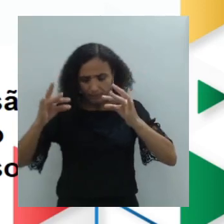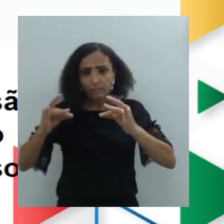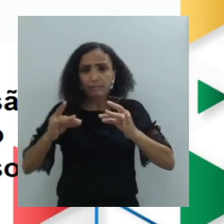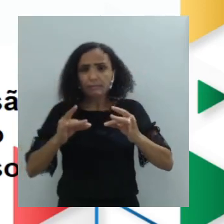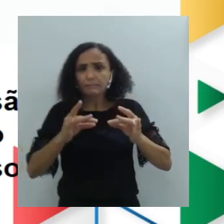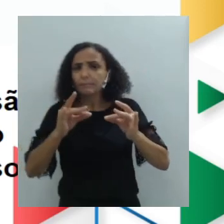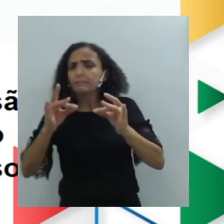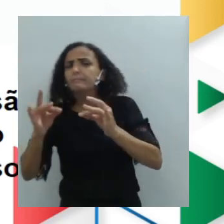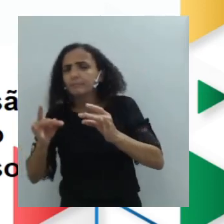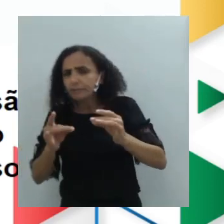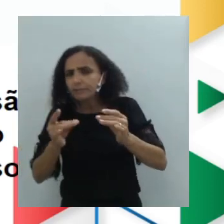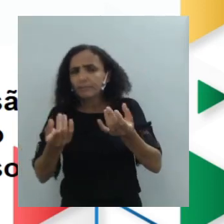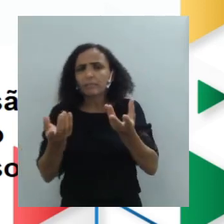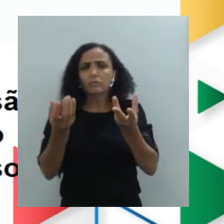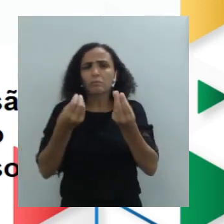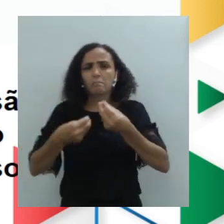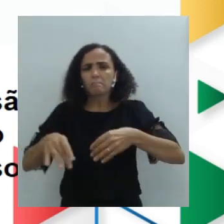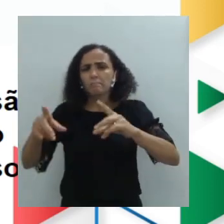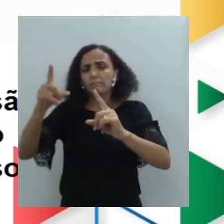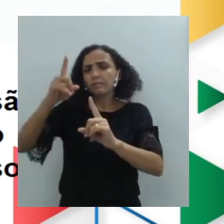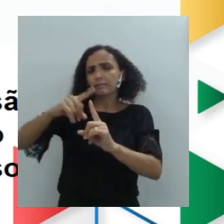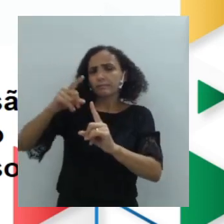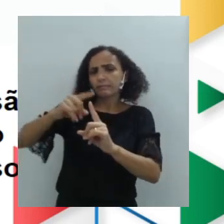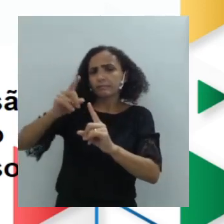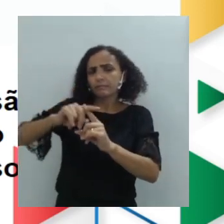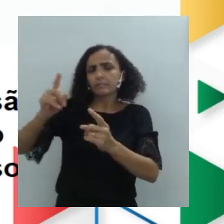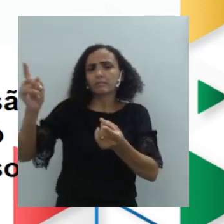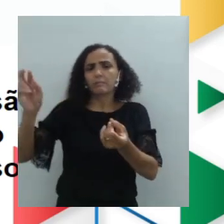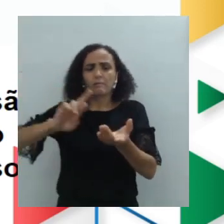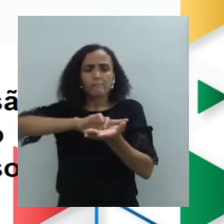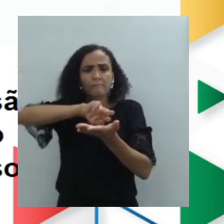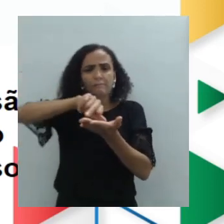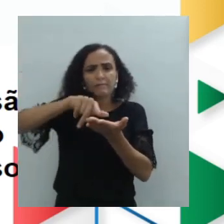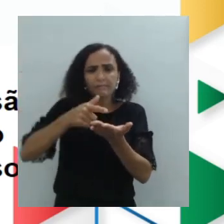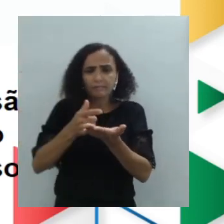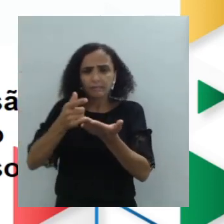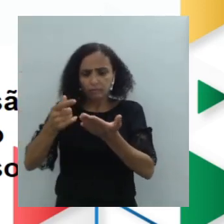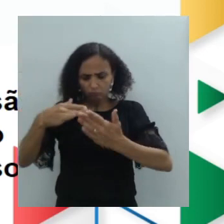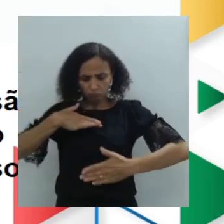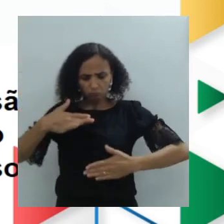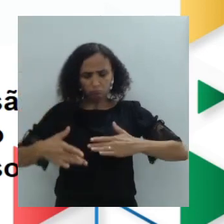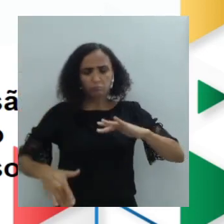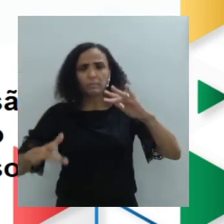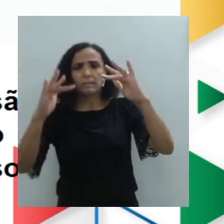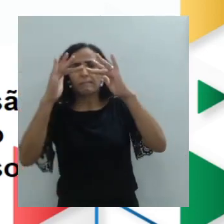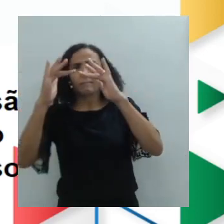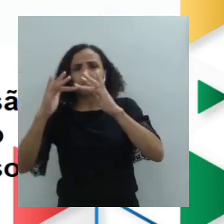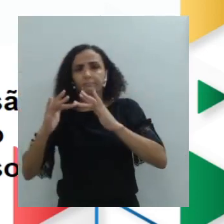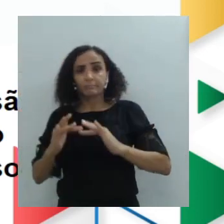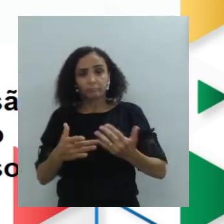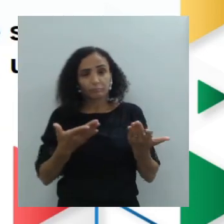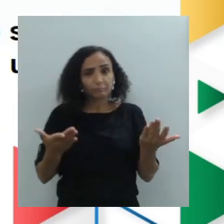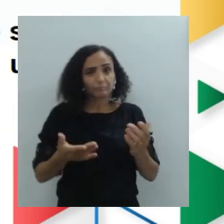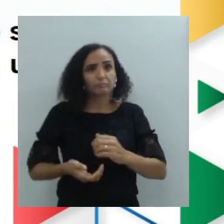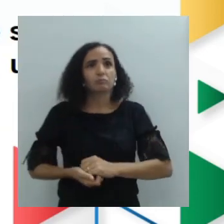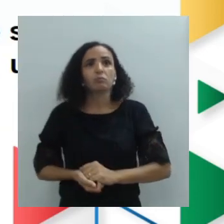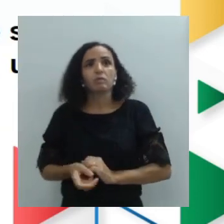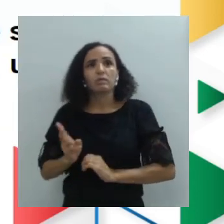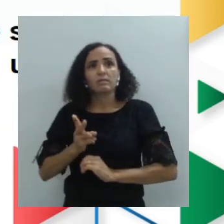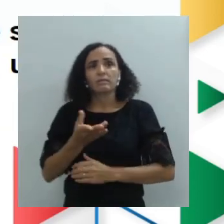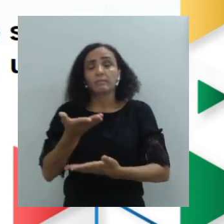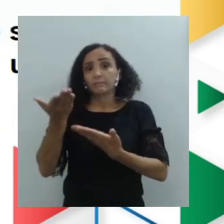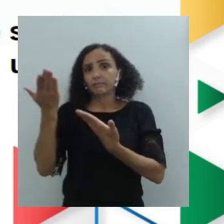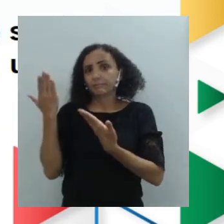por diversos tecidos, por diversos organismos que têm as suas funções, tá certo? Vamos lá na